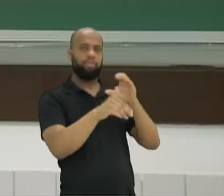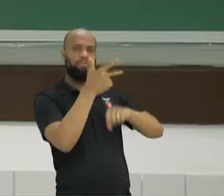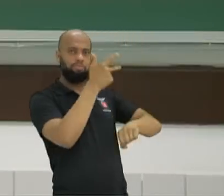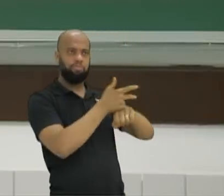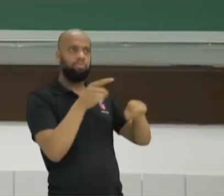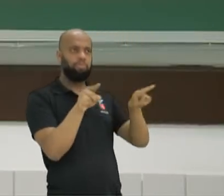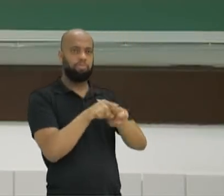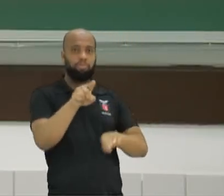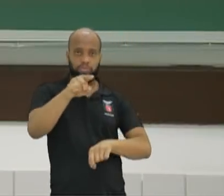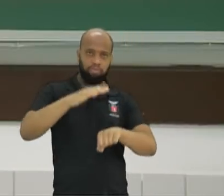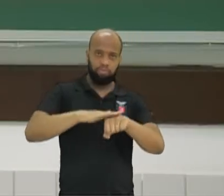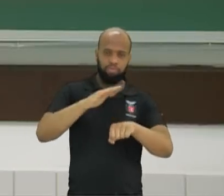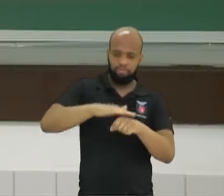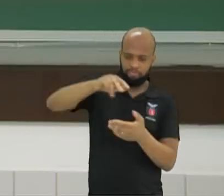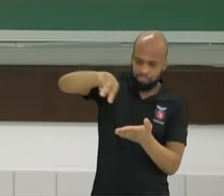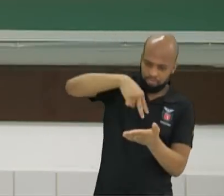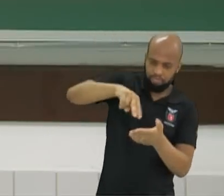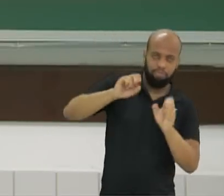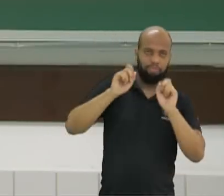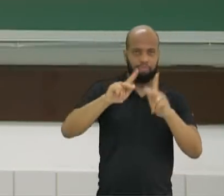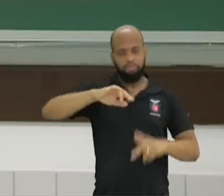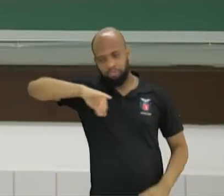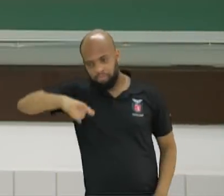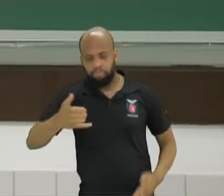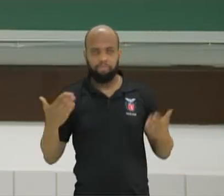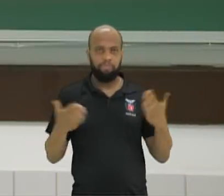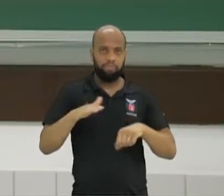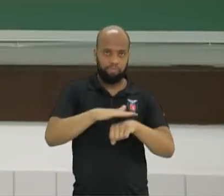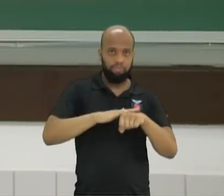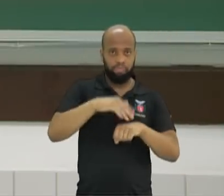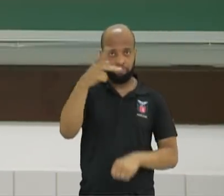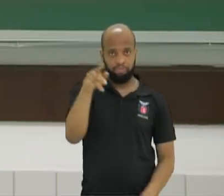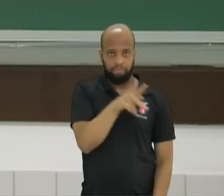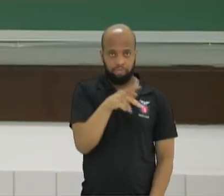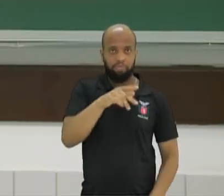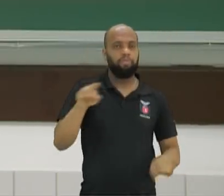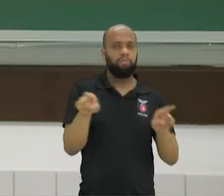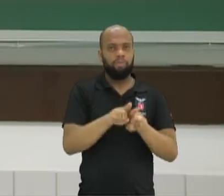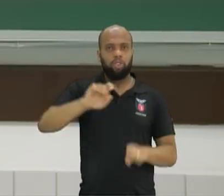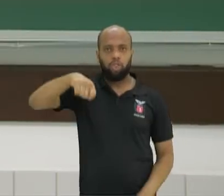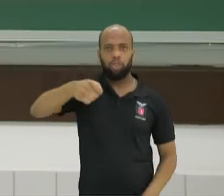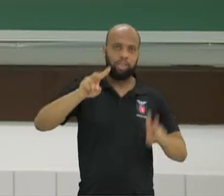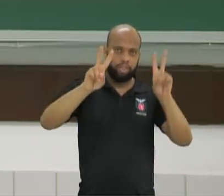pequeno de você dançando para ele, tá? Aproveite e converse com o seu professor